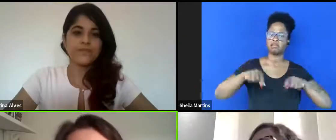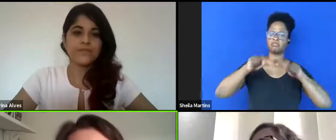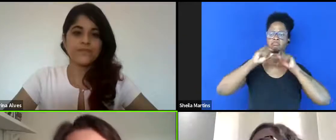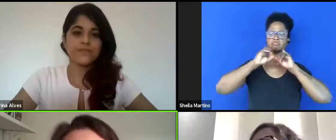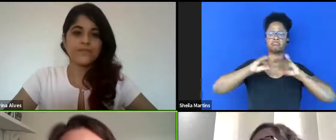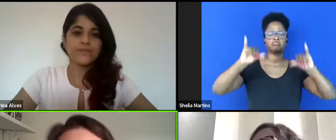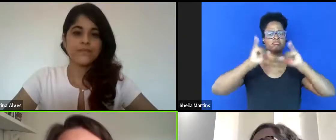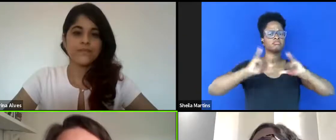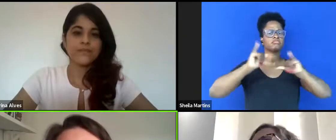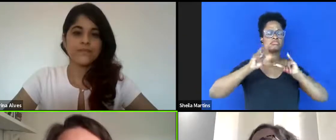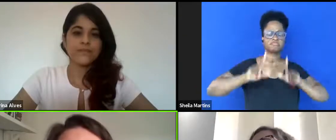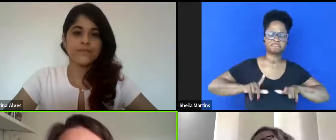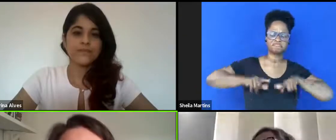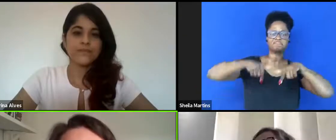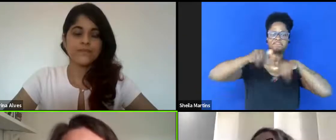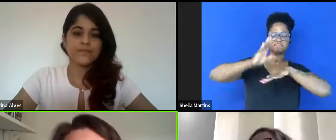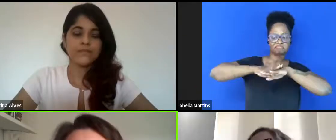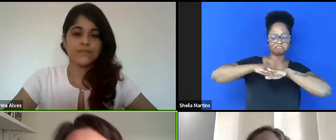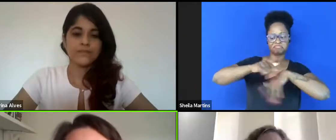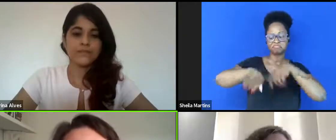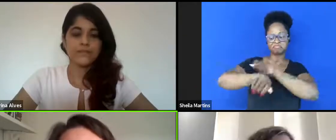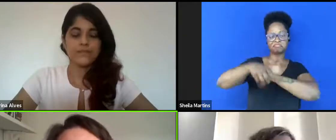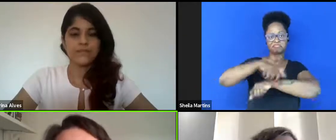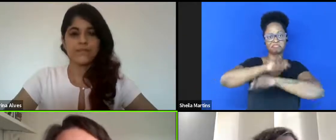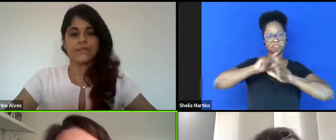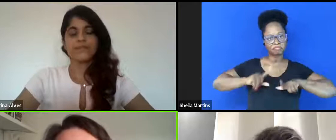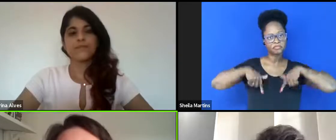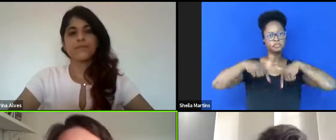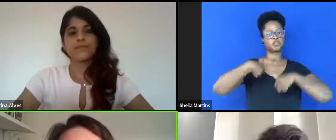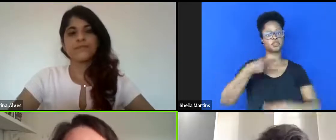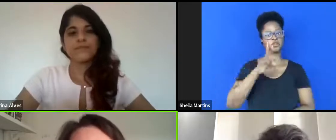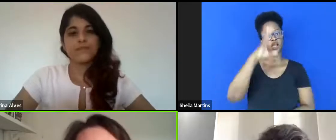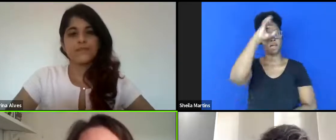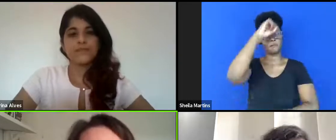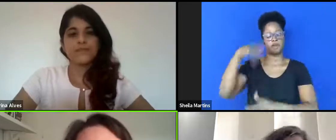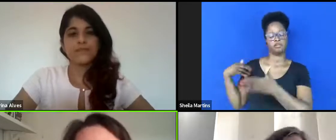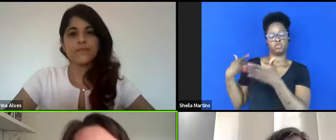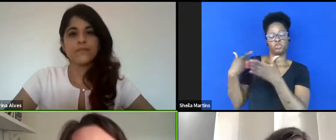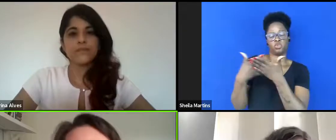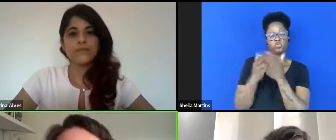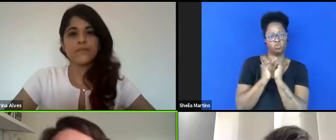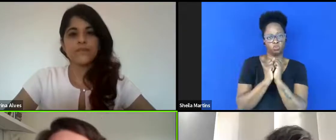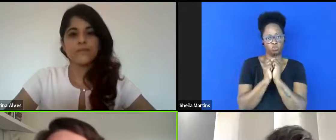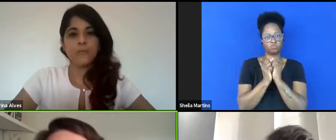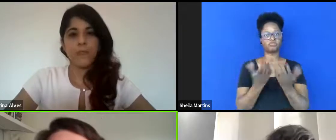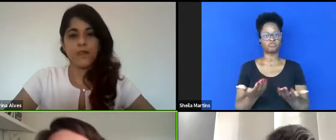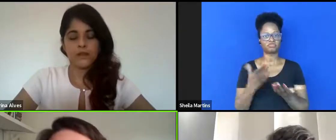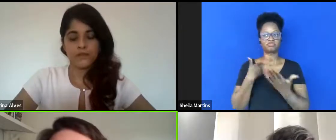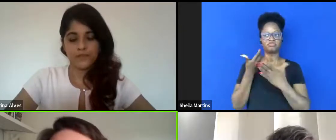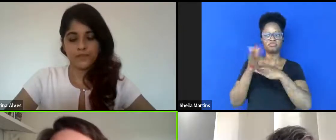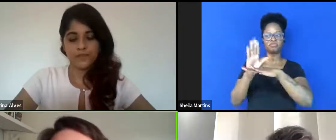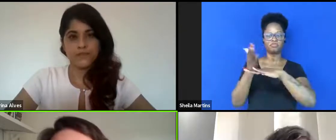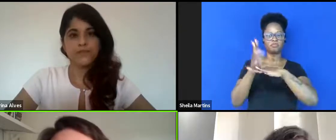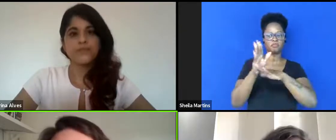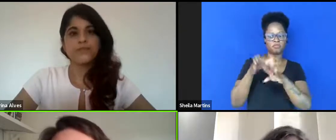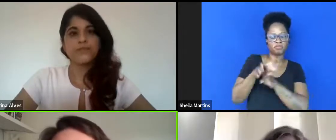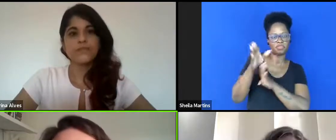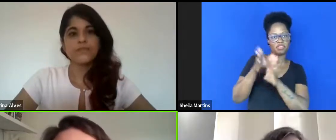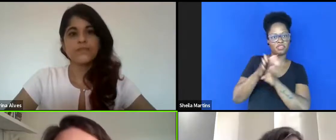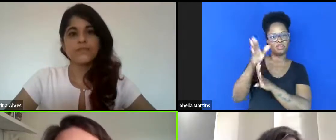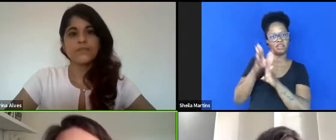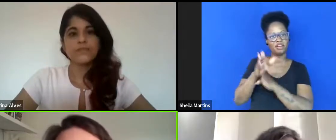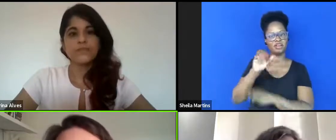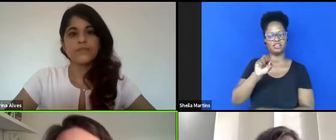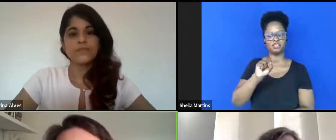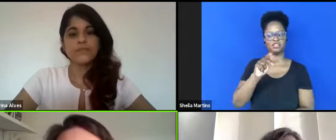muito proativa e eu aprendi muito ao longo desses anos ajudando na orientação da